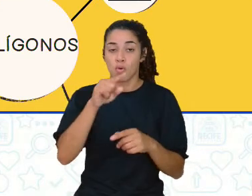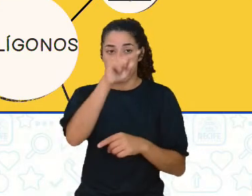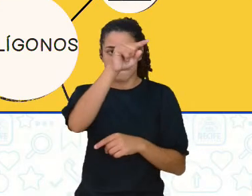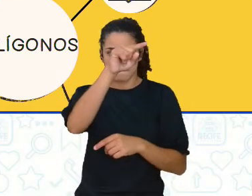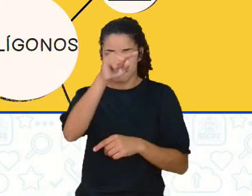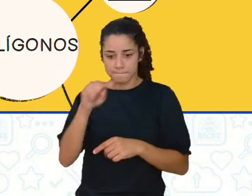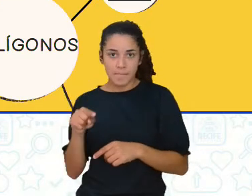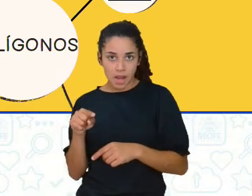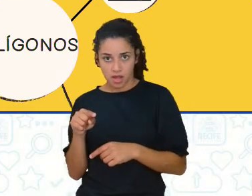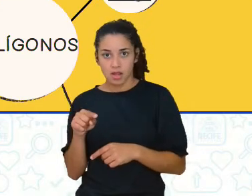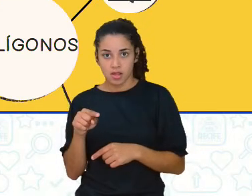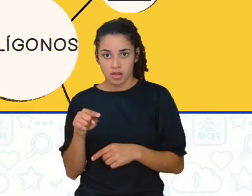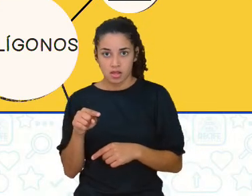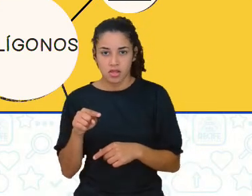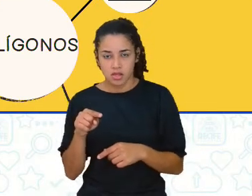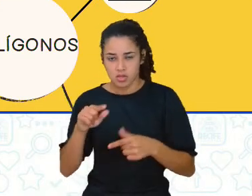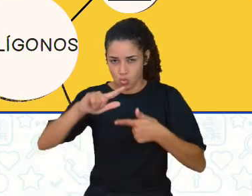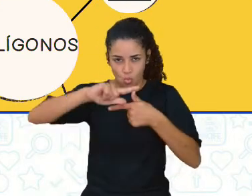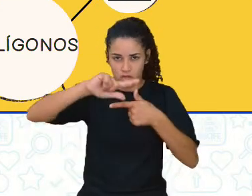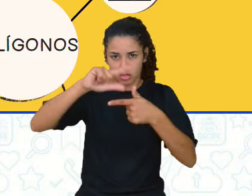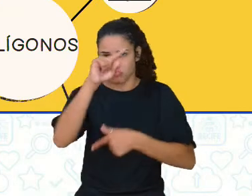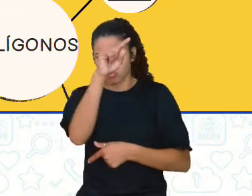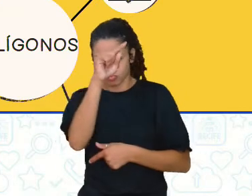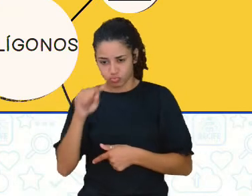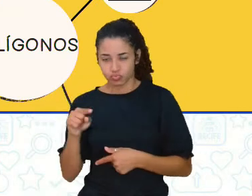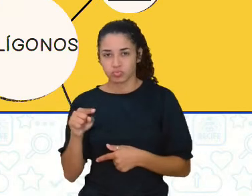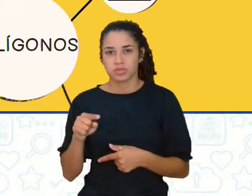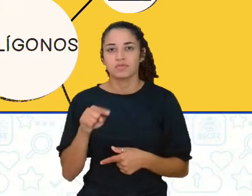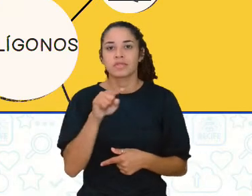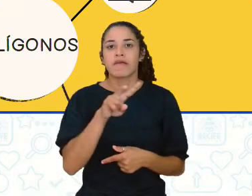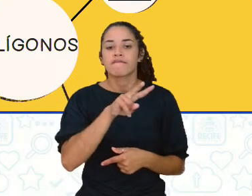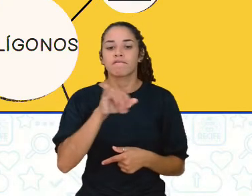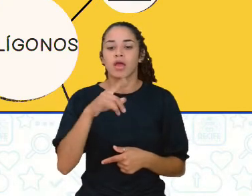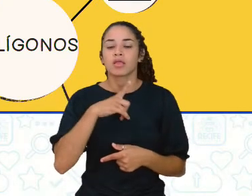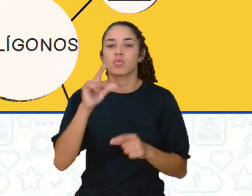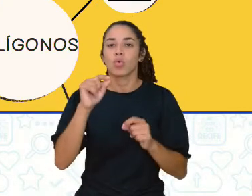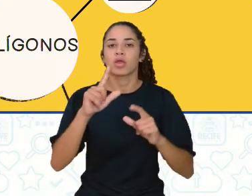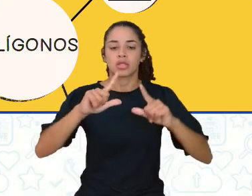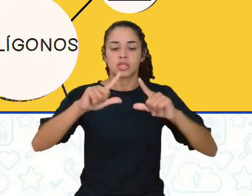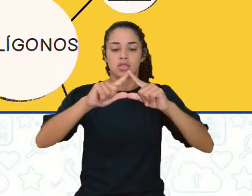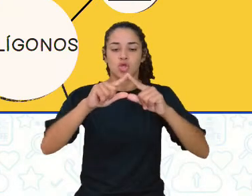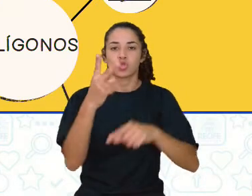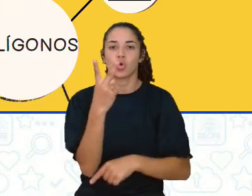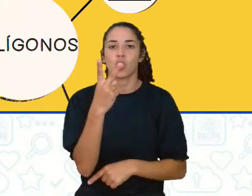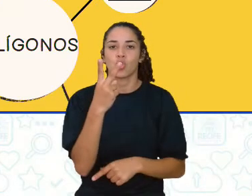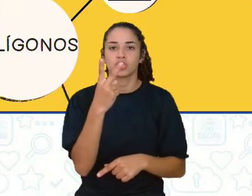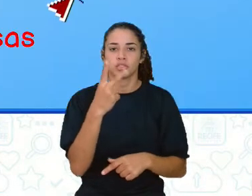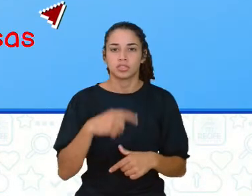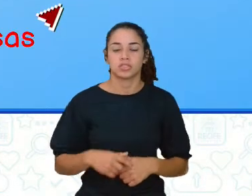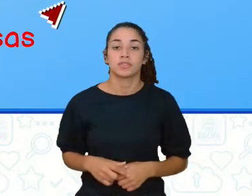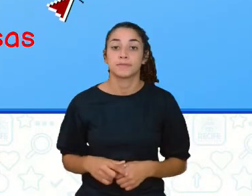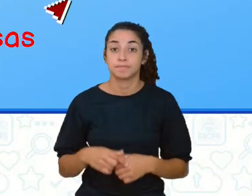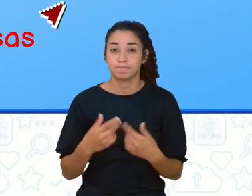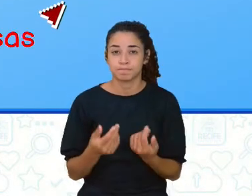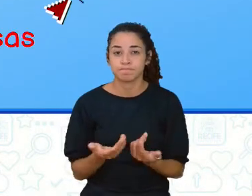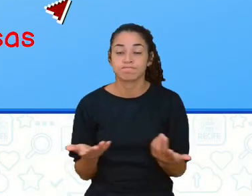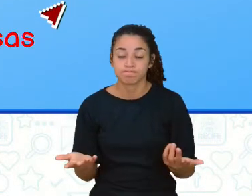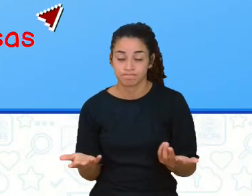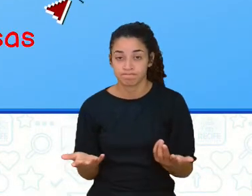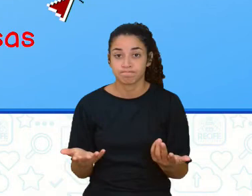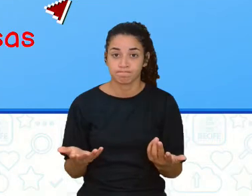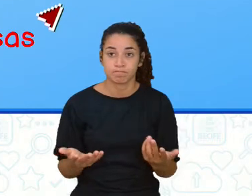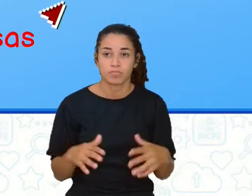diagonal do quadrado, você vai ter dois triângulos. Bom, visto isso,